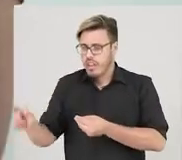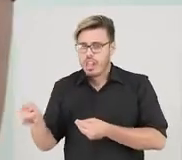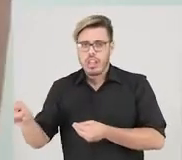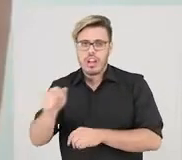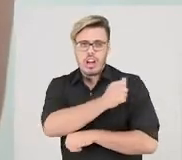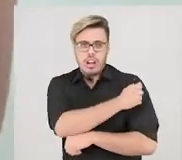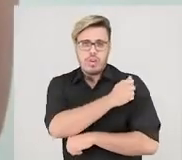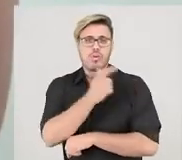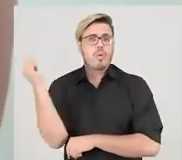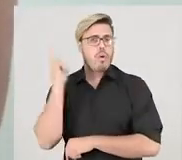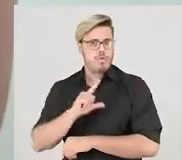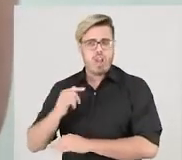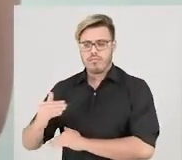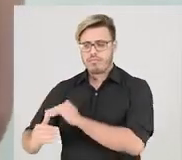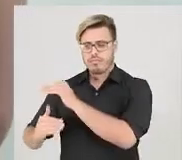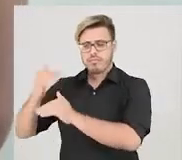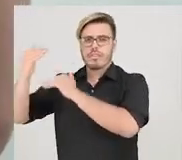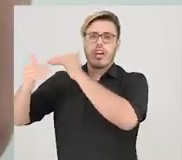ele.